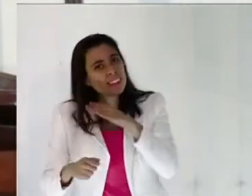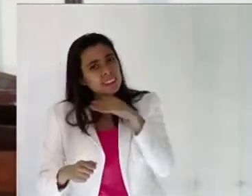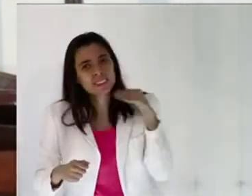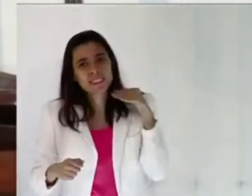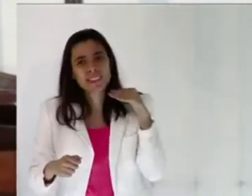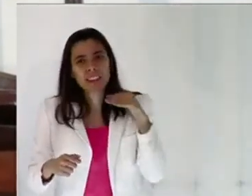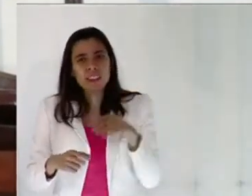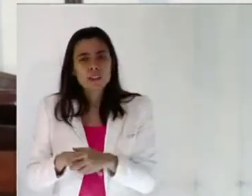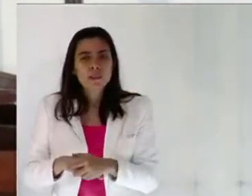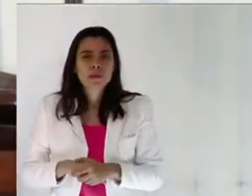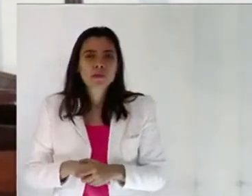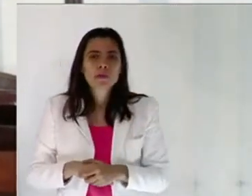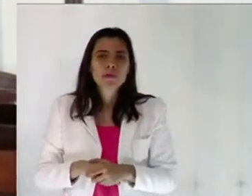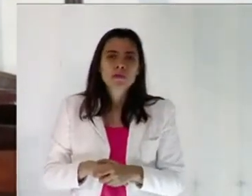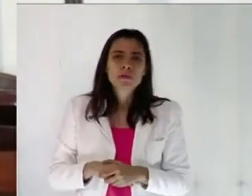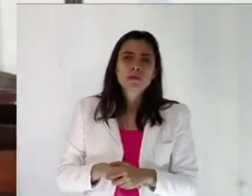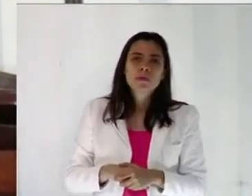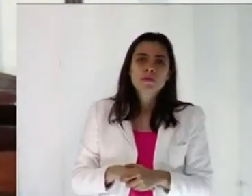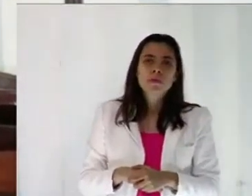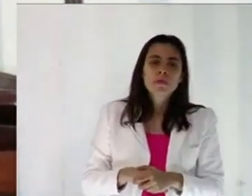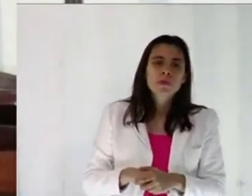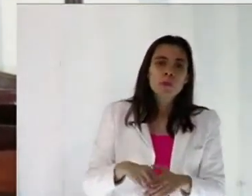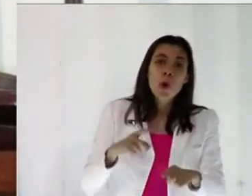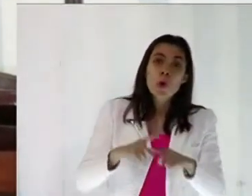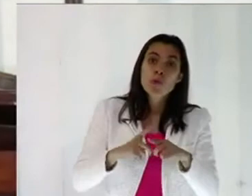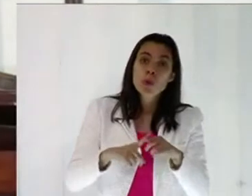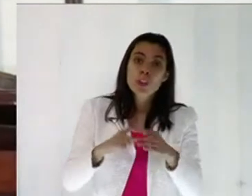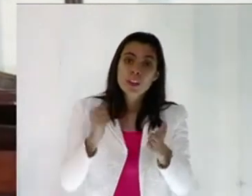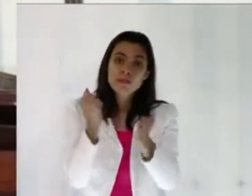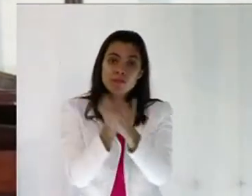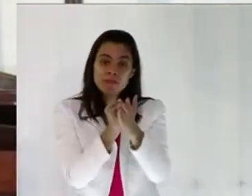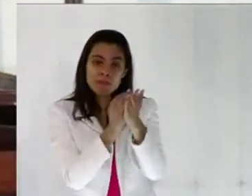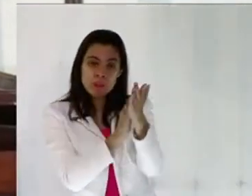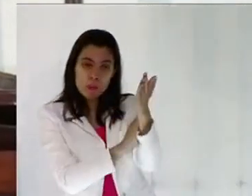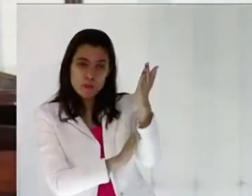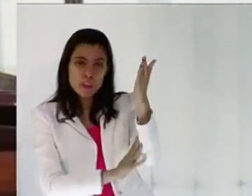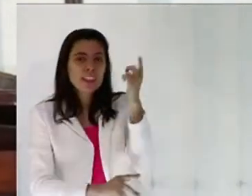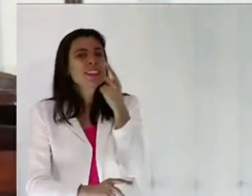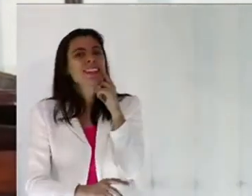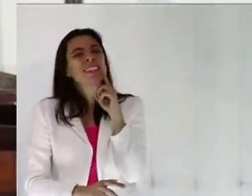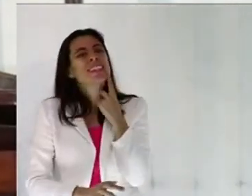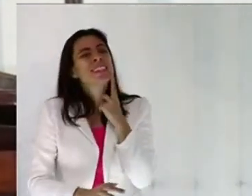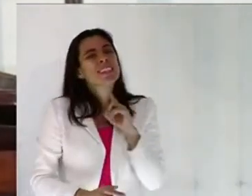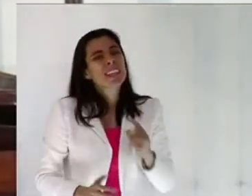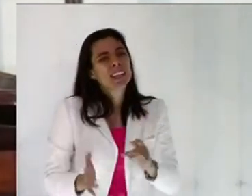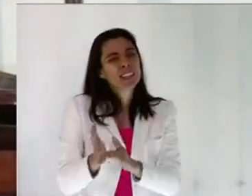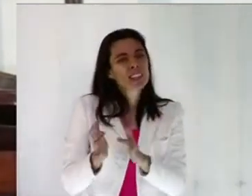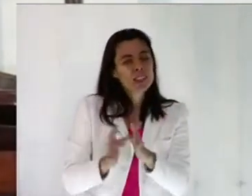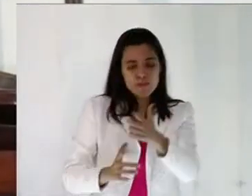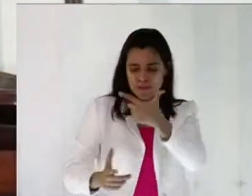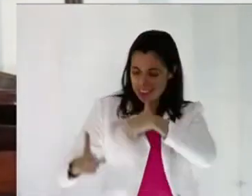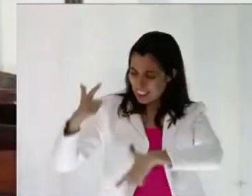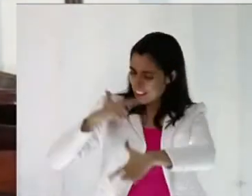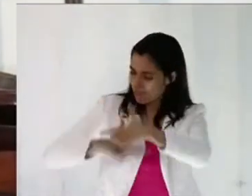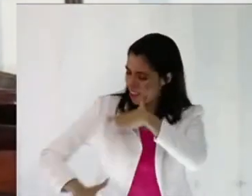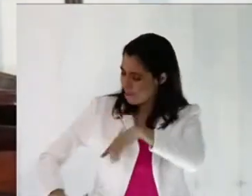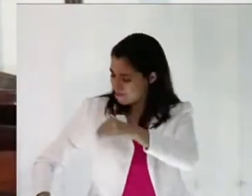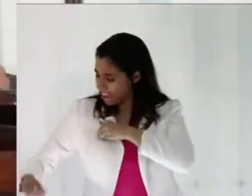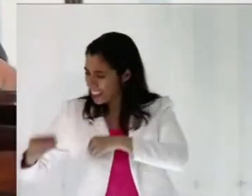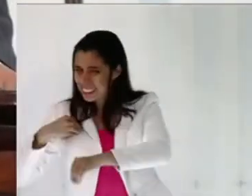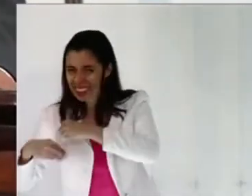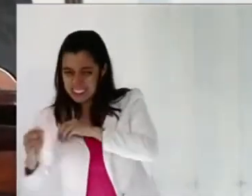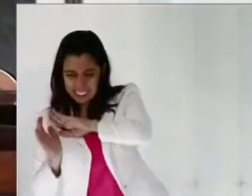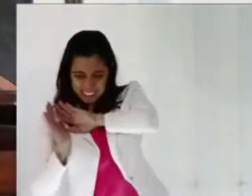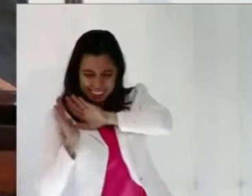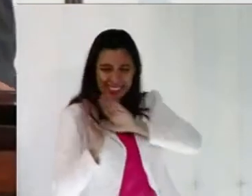a remissão dos nossos pecados, porque o sangue de Jesus nos purifica de todo o pecado, Ele também está falando para nós uma outra coisa linda nessa